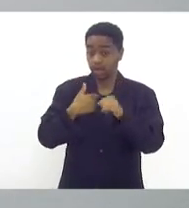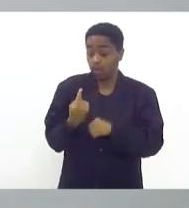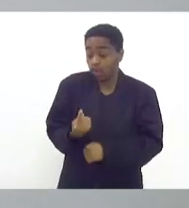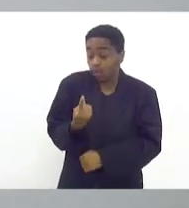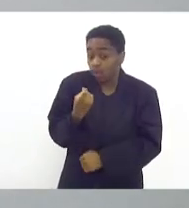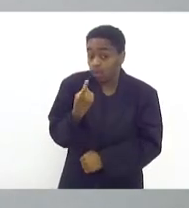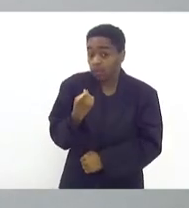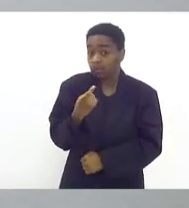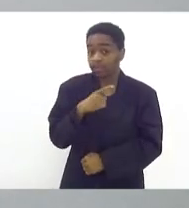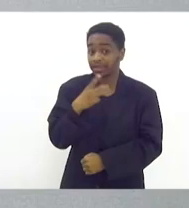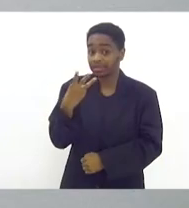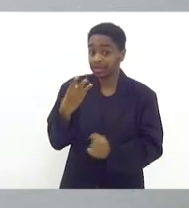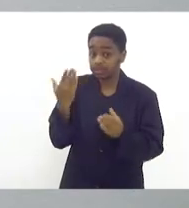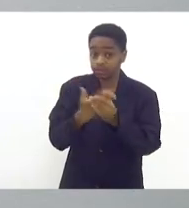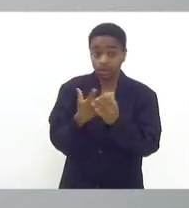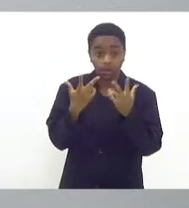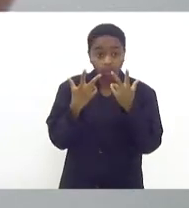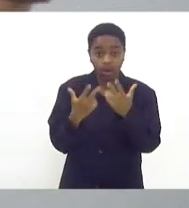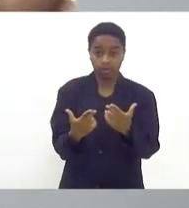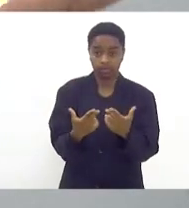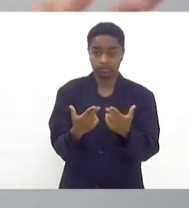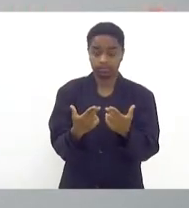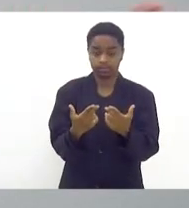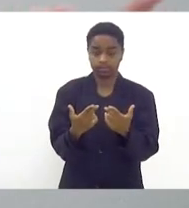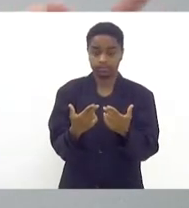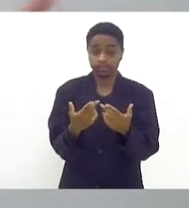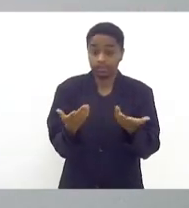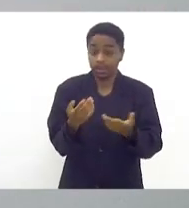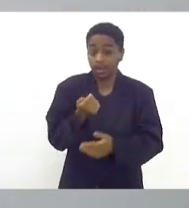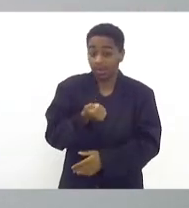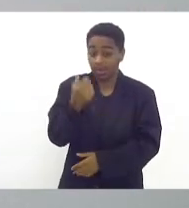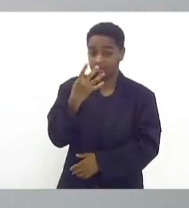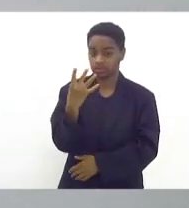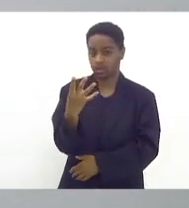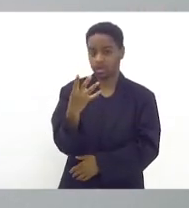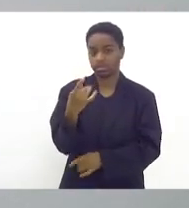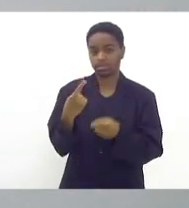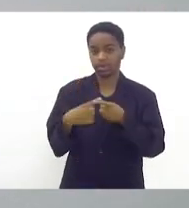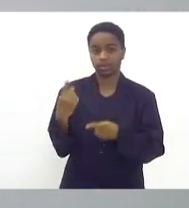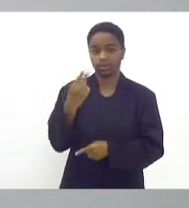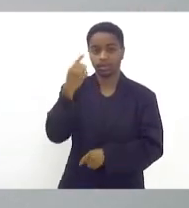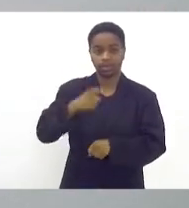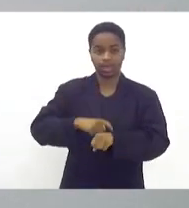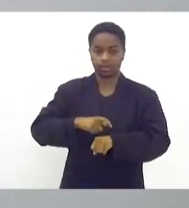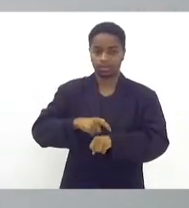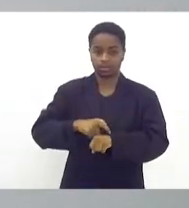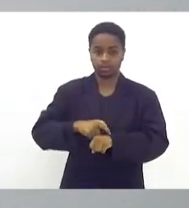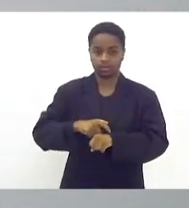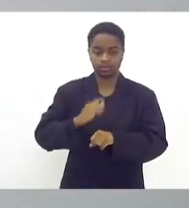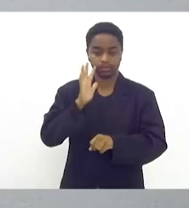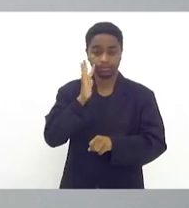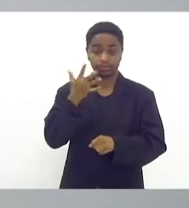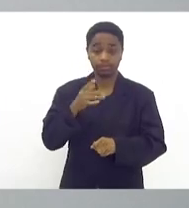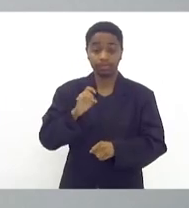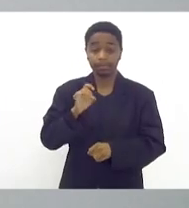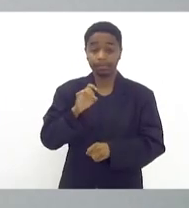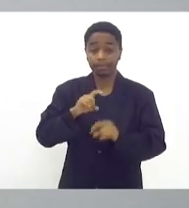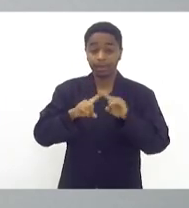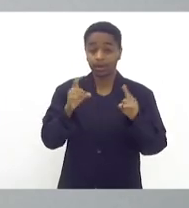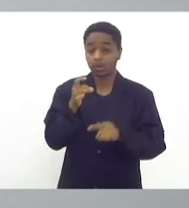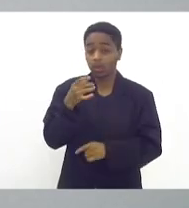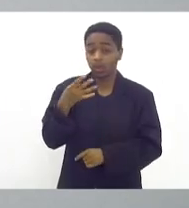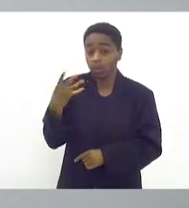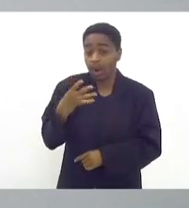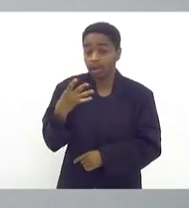dia eu tinha três processos iguais e Quase tive quatro é porque não deu tempo de intimar eu teria o quarto